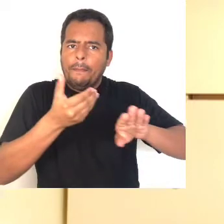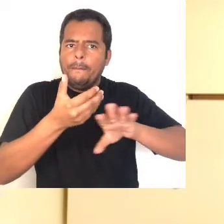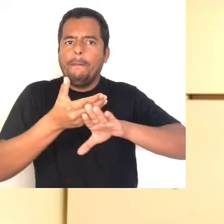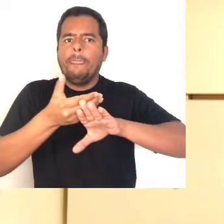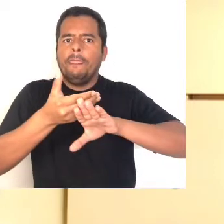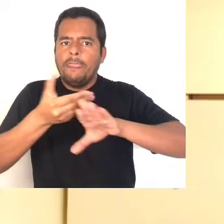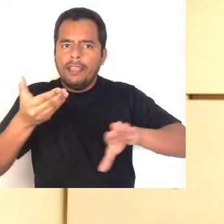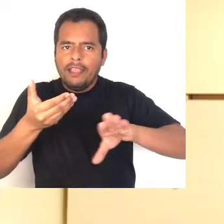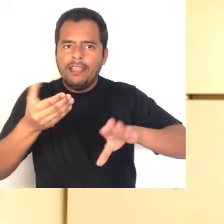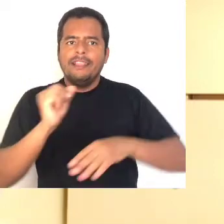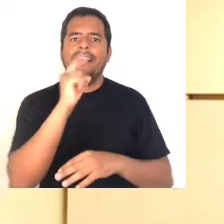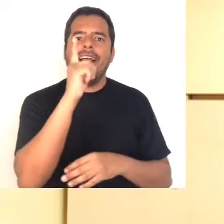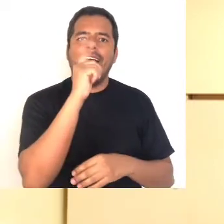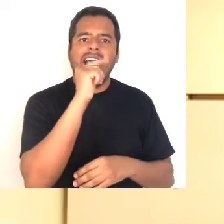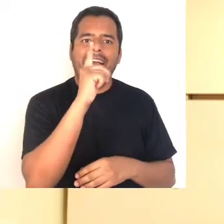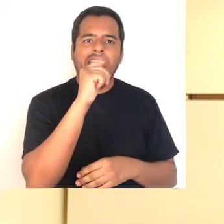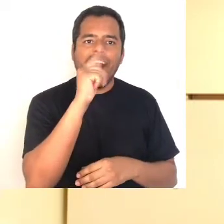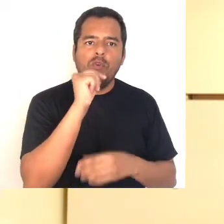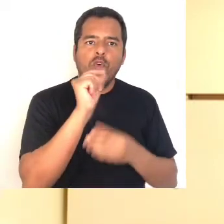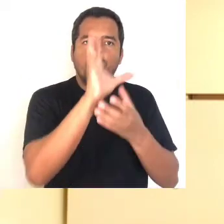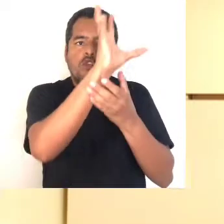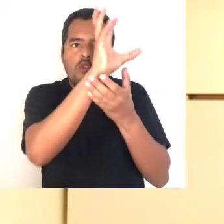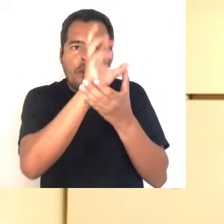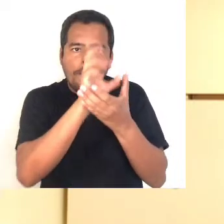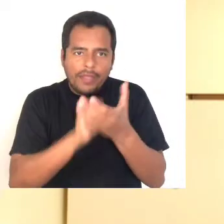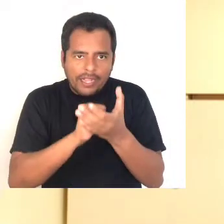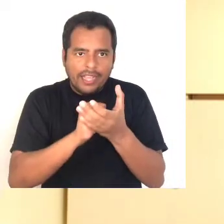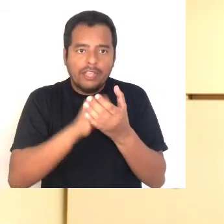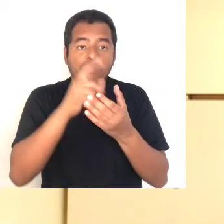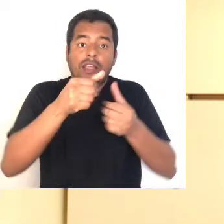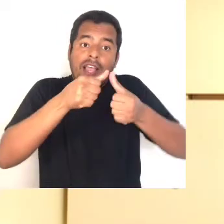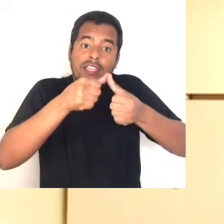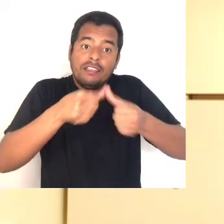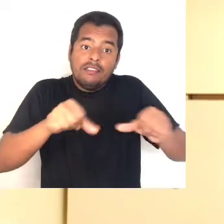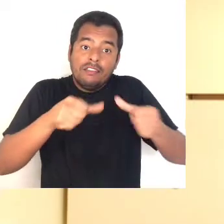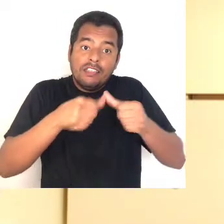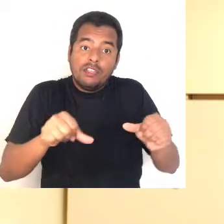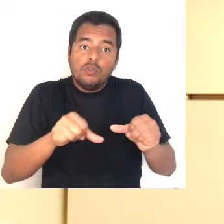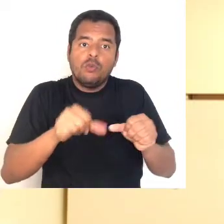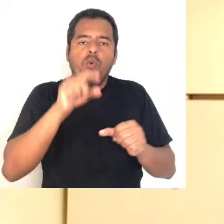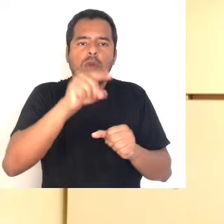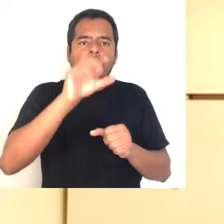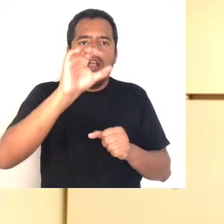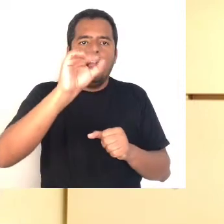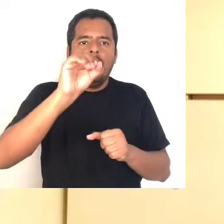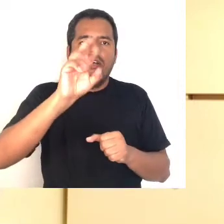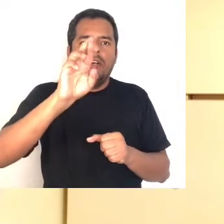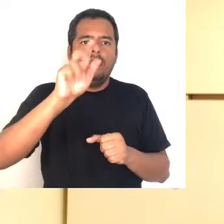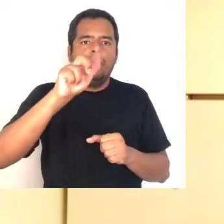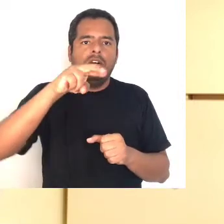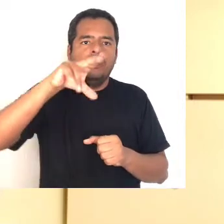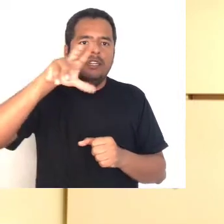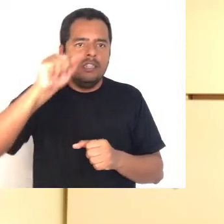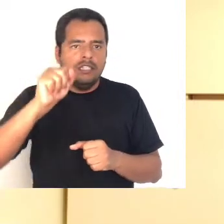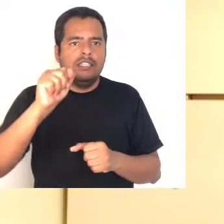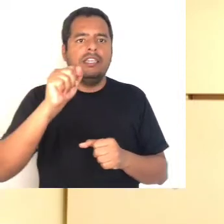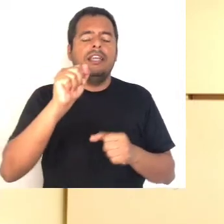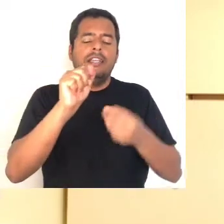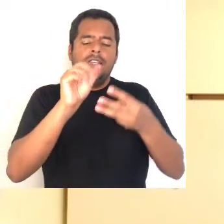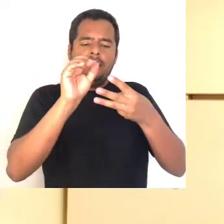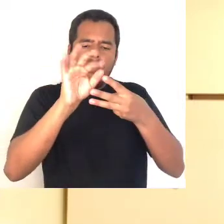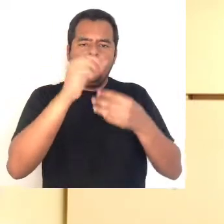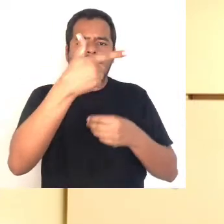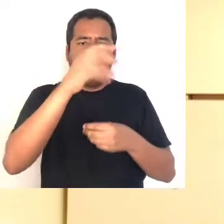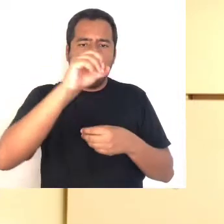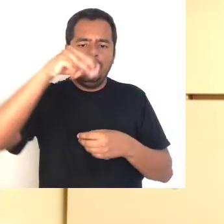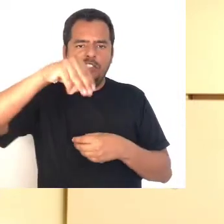minutos, deixou as fases separarem. A fase aquosa ela foi coletada no LMA e ficou a fase orgânica. Essa